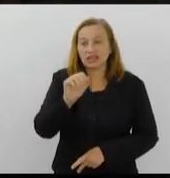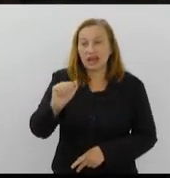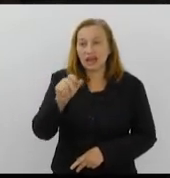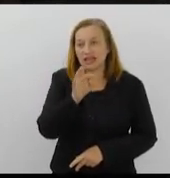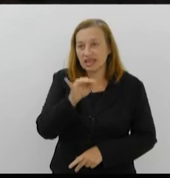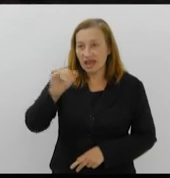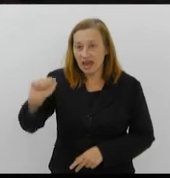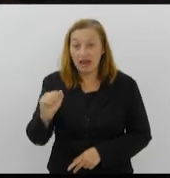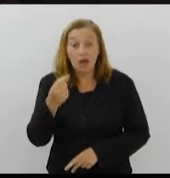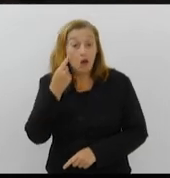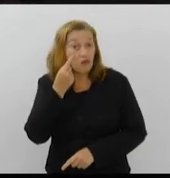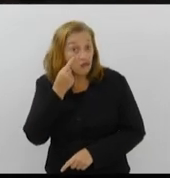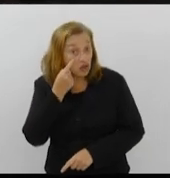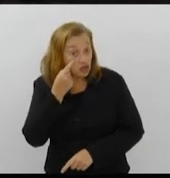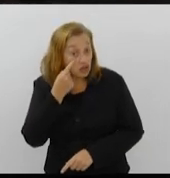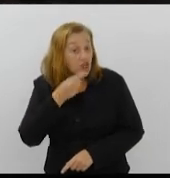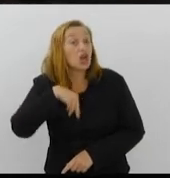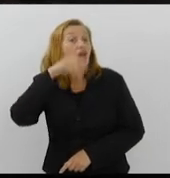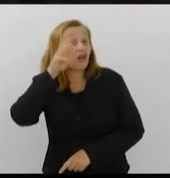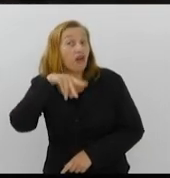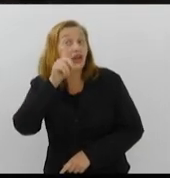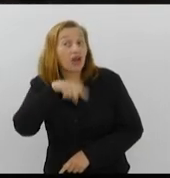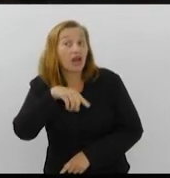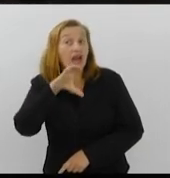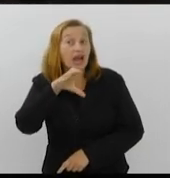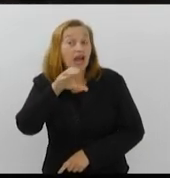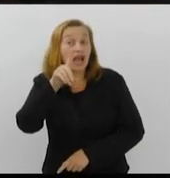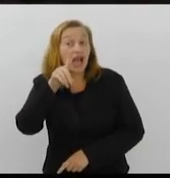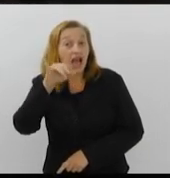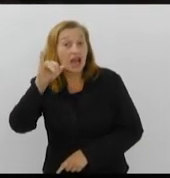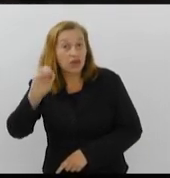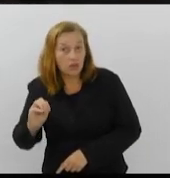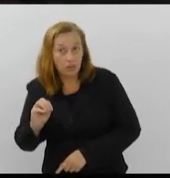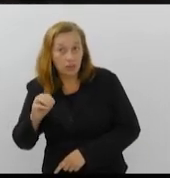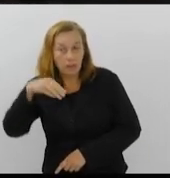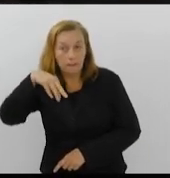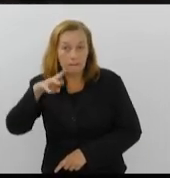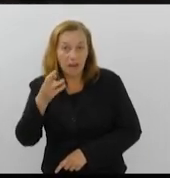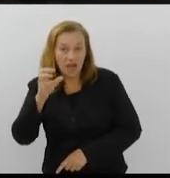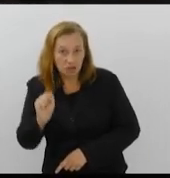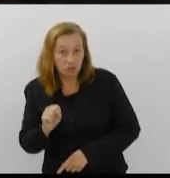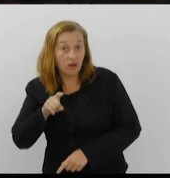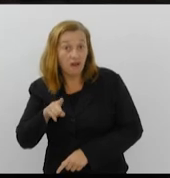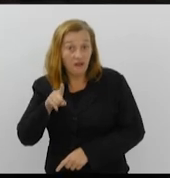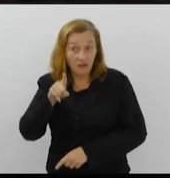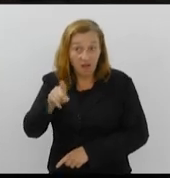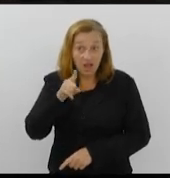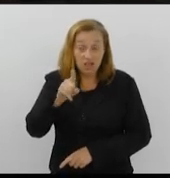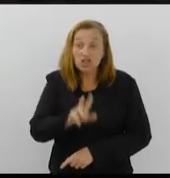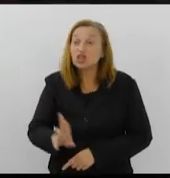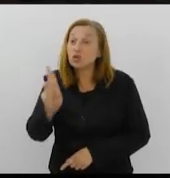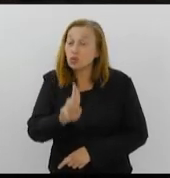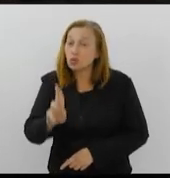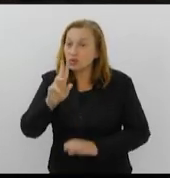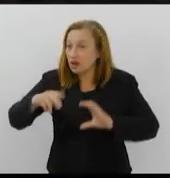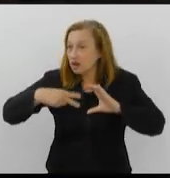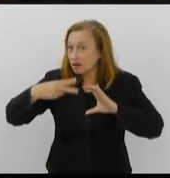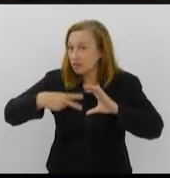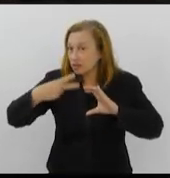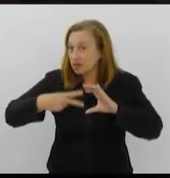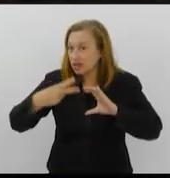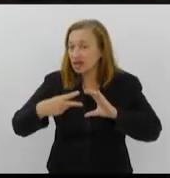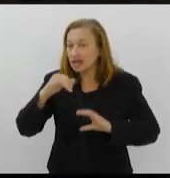o olho, preste atenção quem é o senhor Caio Márcio. Esse senhor que usa a Câmara Municipal